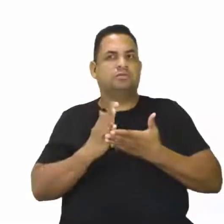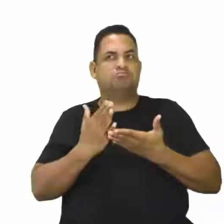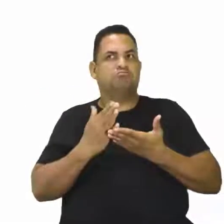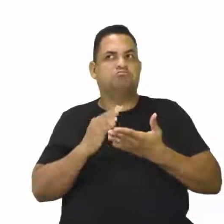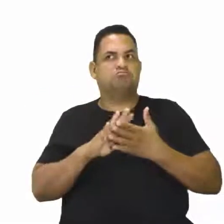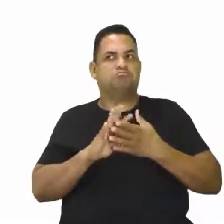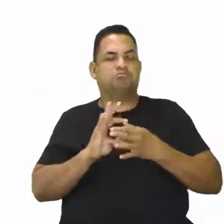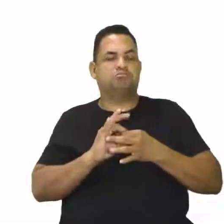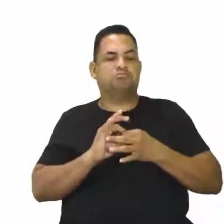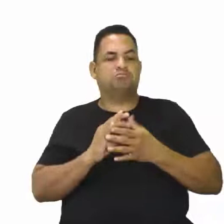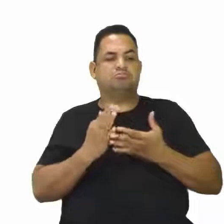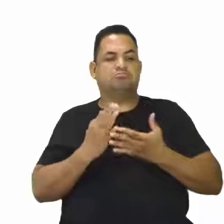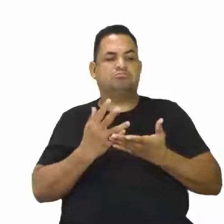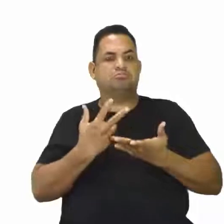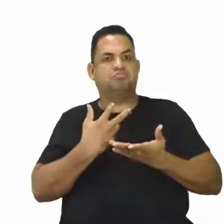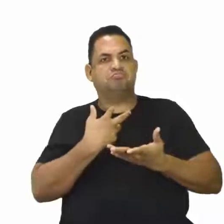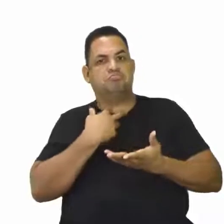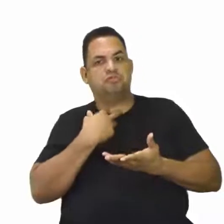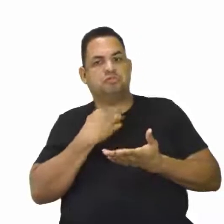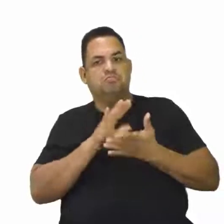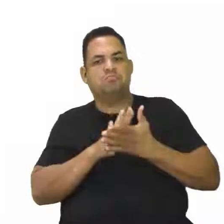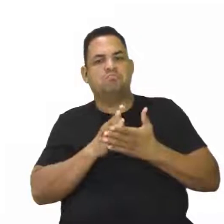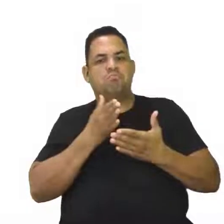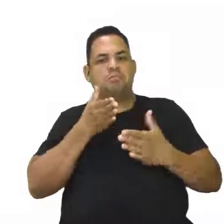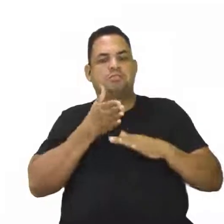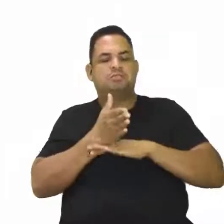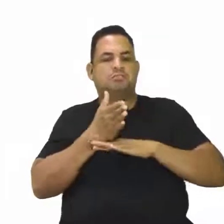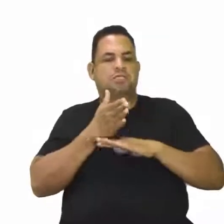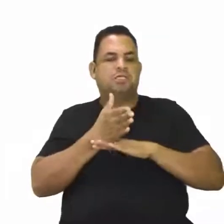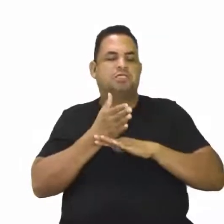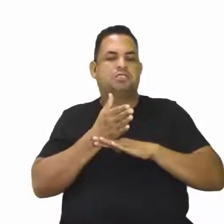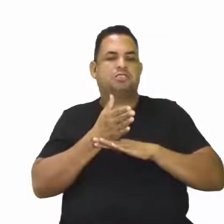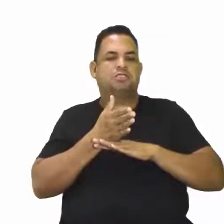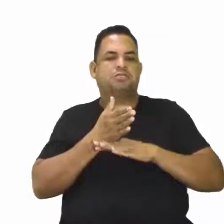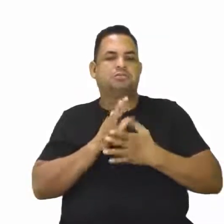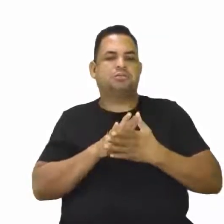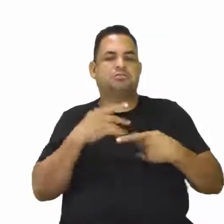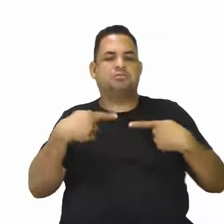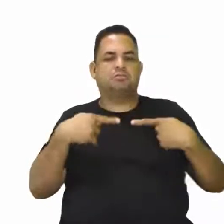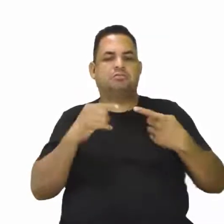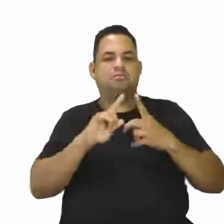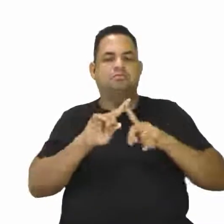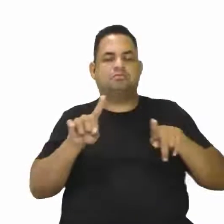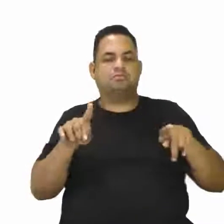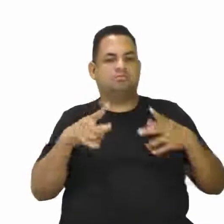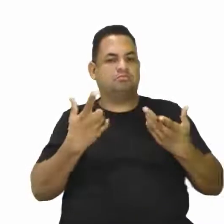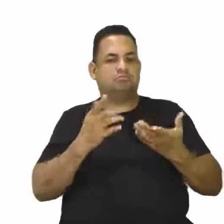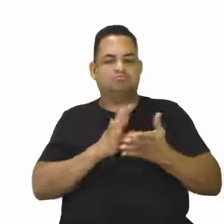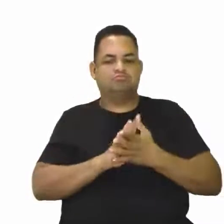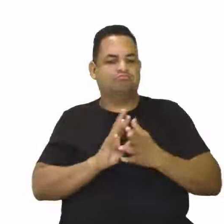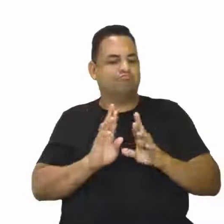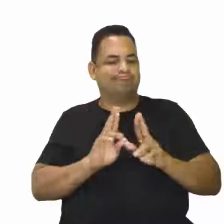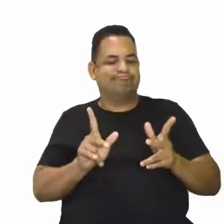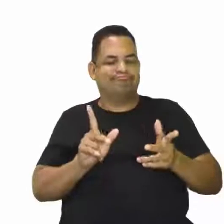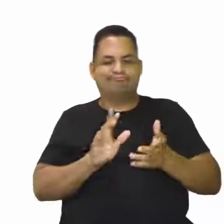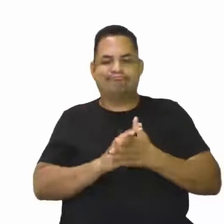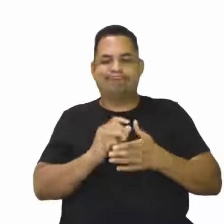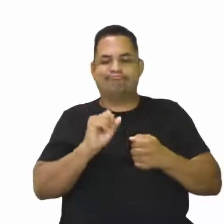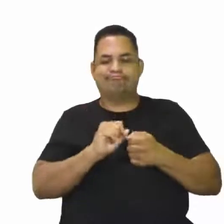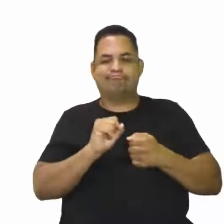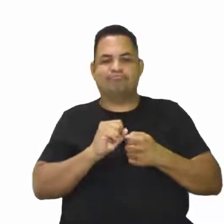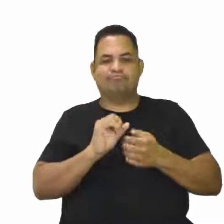né, de participar da política. Mas isso também não vai fazer tanta diferença, ele